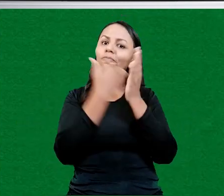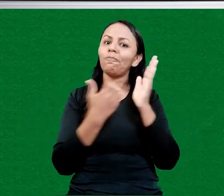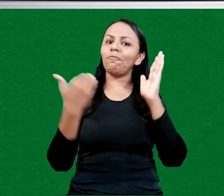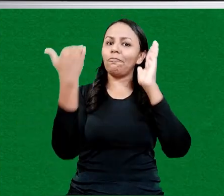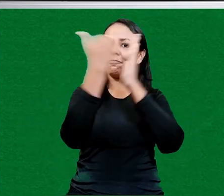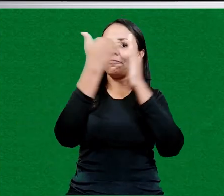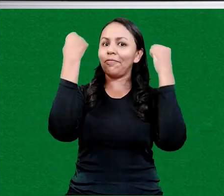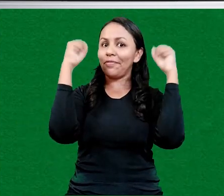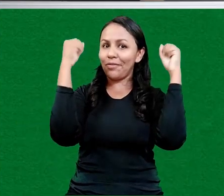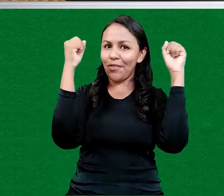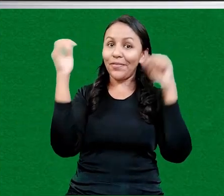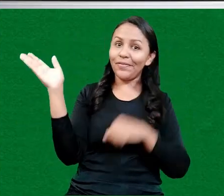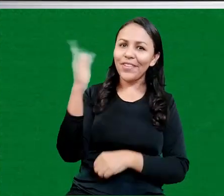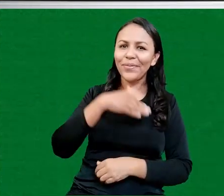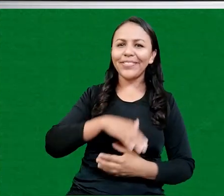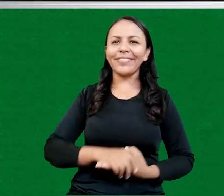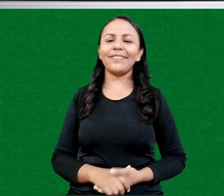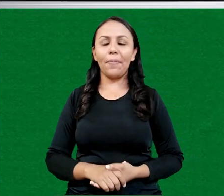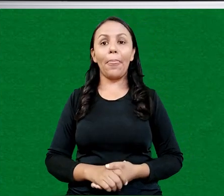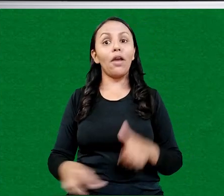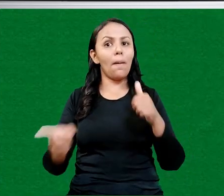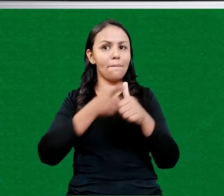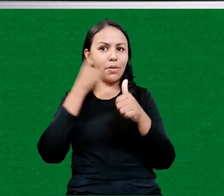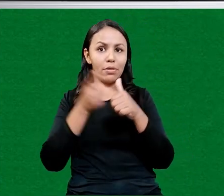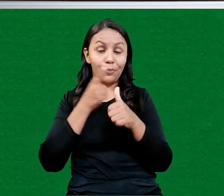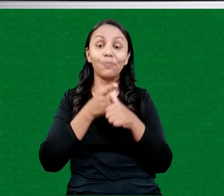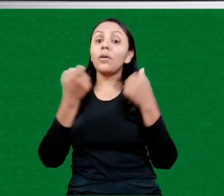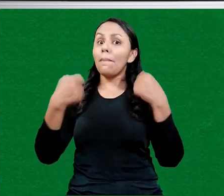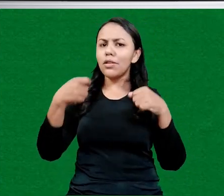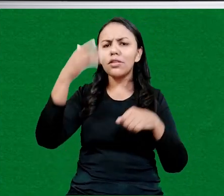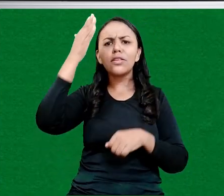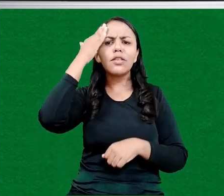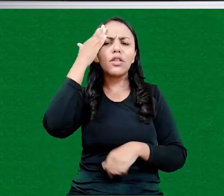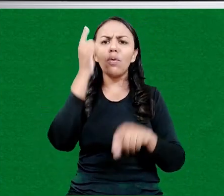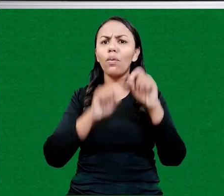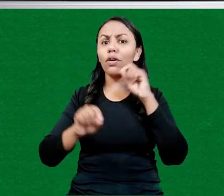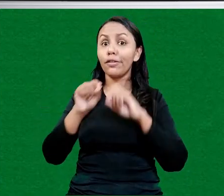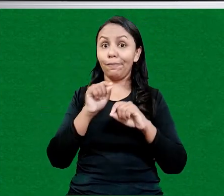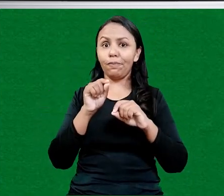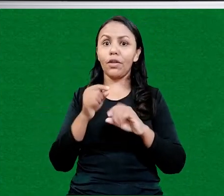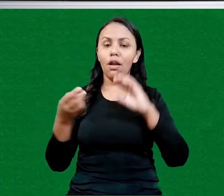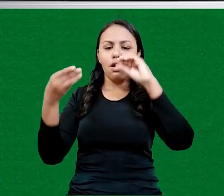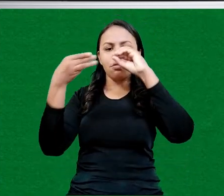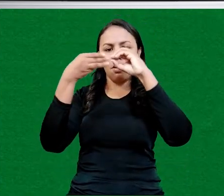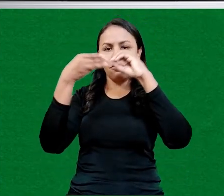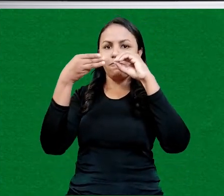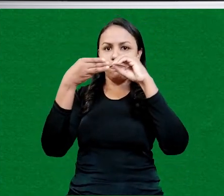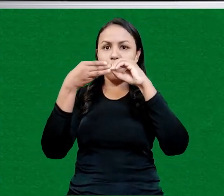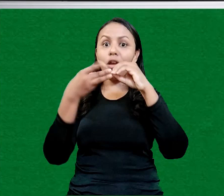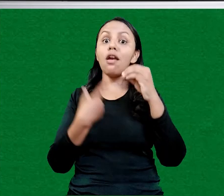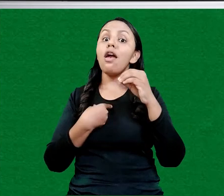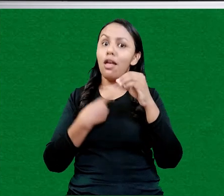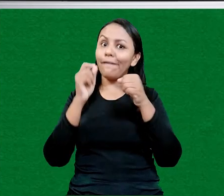seu treinamento. Vamos lá? Primeiro de tudo, nós precisamos saber que a nossa célula, ela